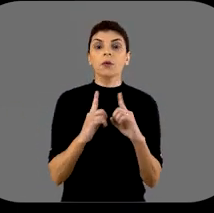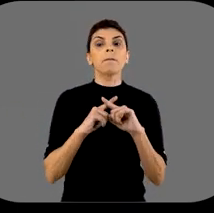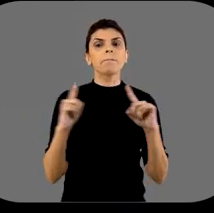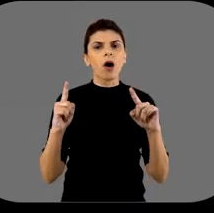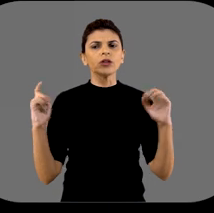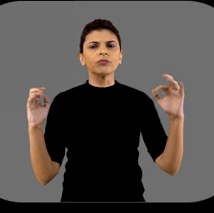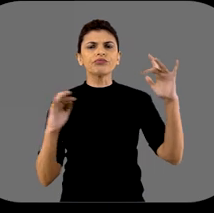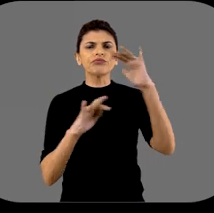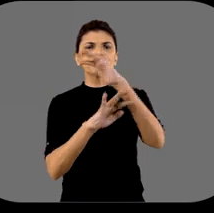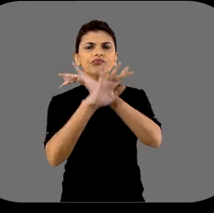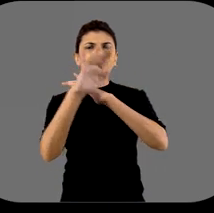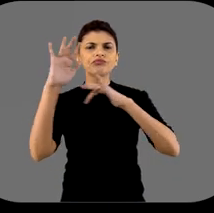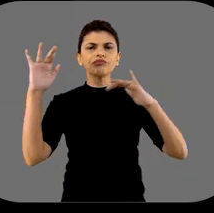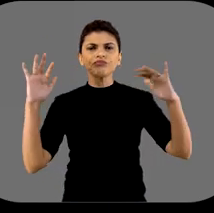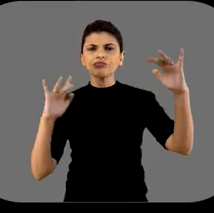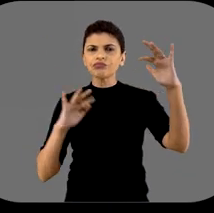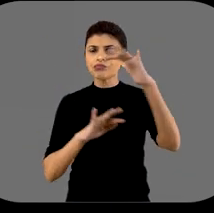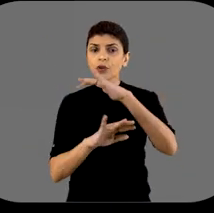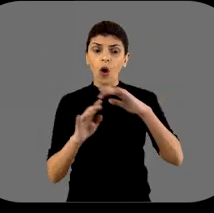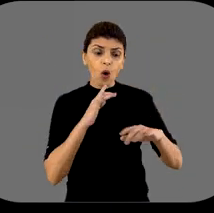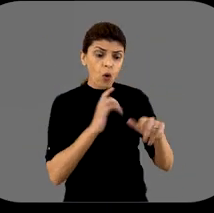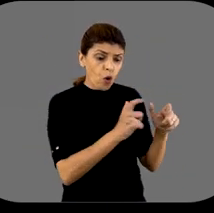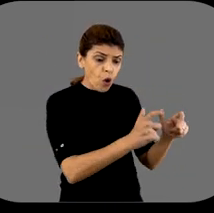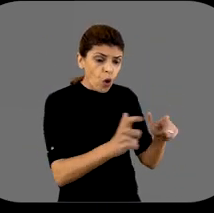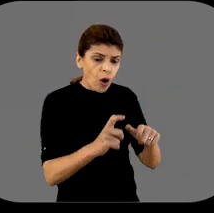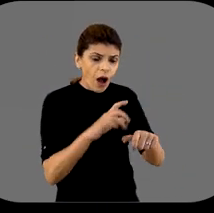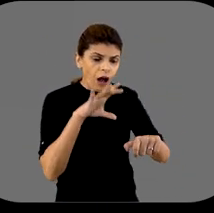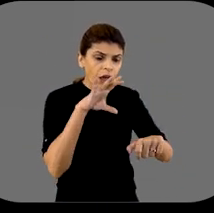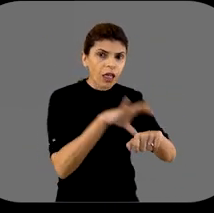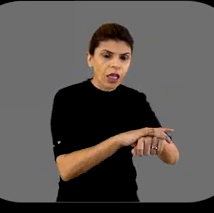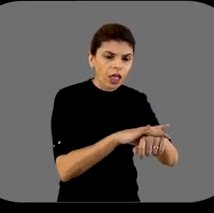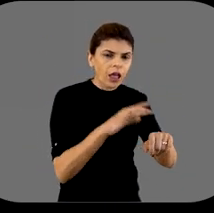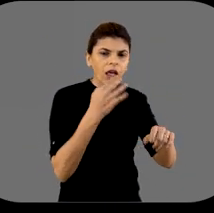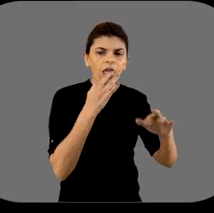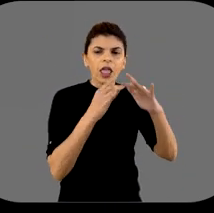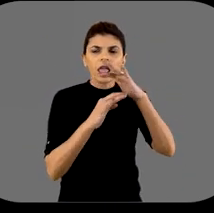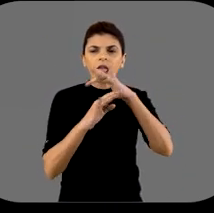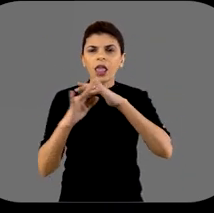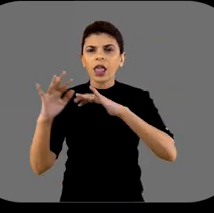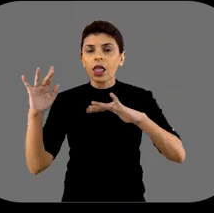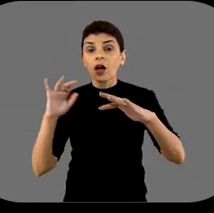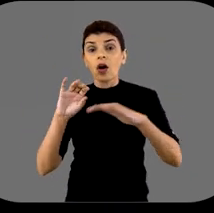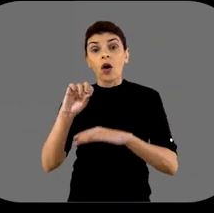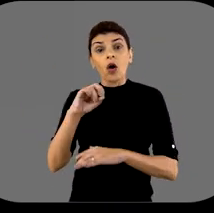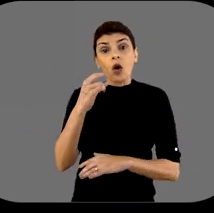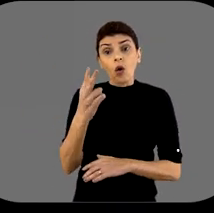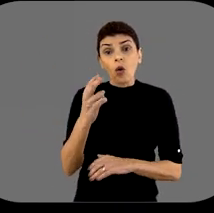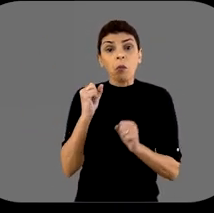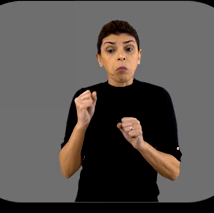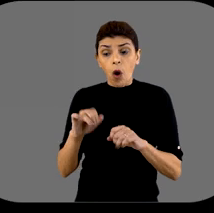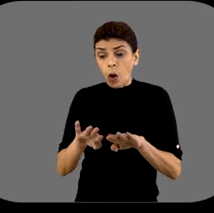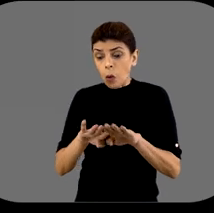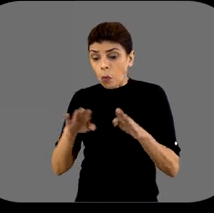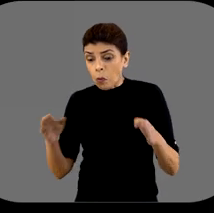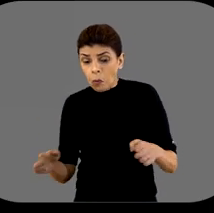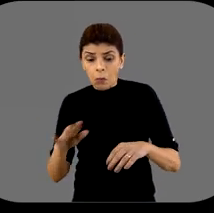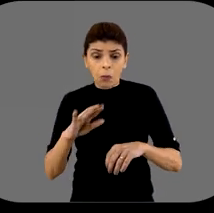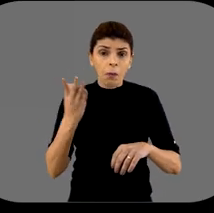uma transmissão pelo contato com superfícies contaminadas, pelo contato com gotículas ou também